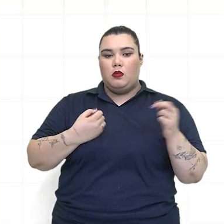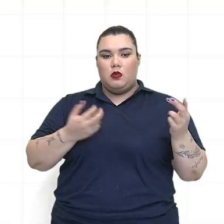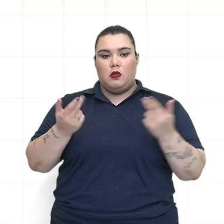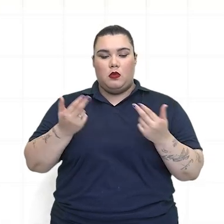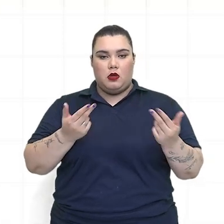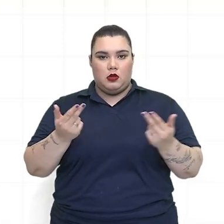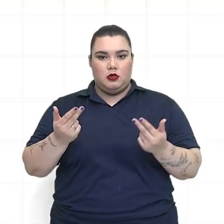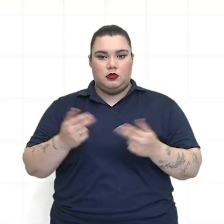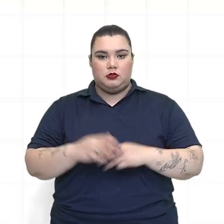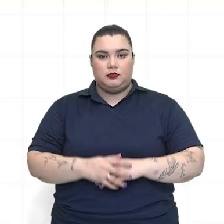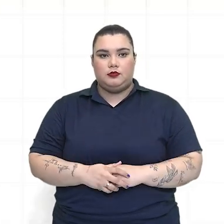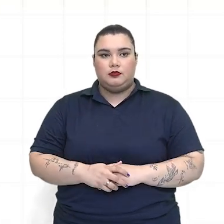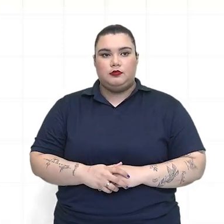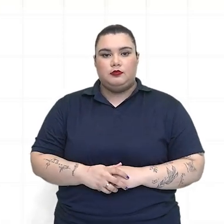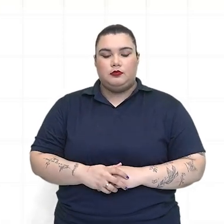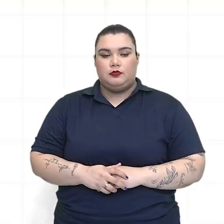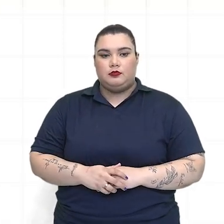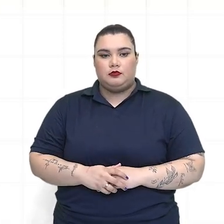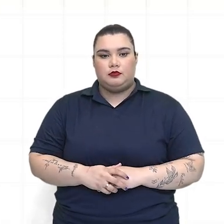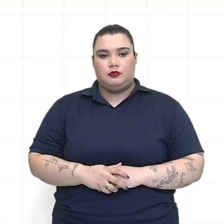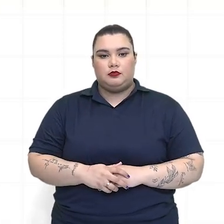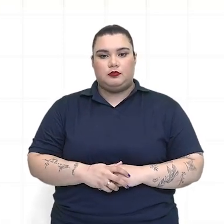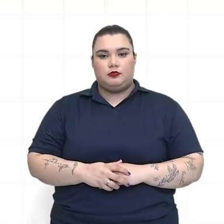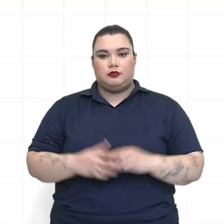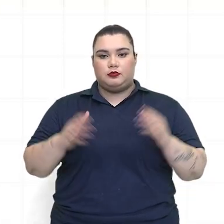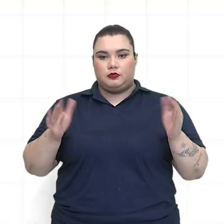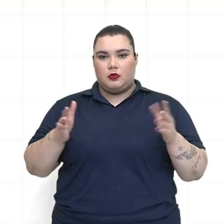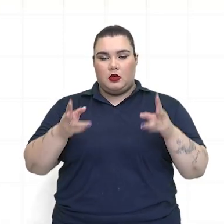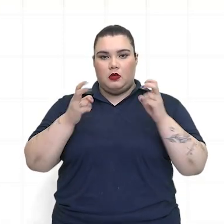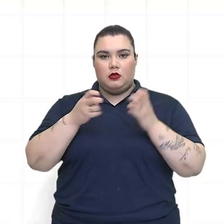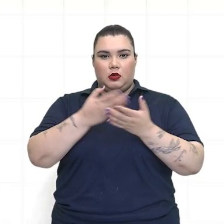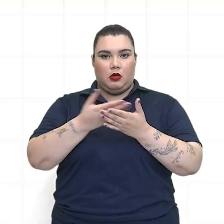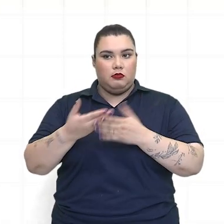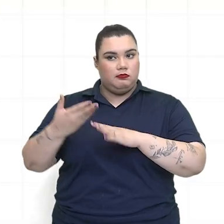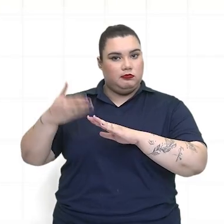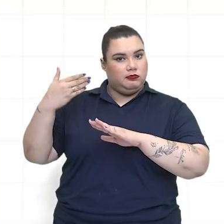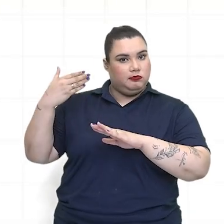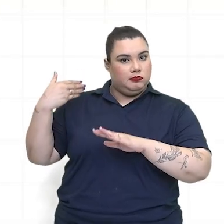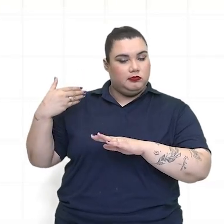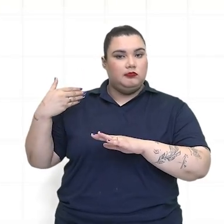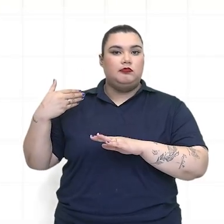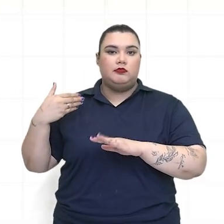aqui. Então, como já foi visto em aulas passadas,